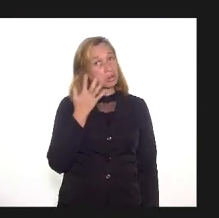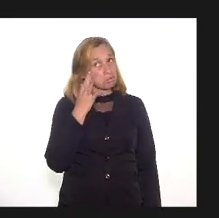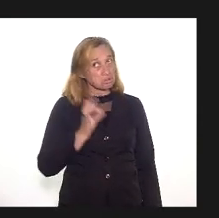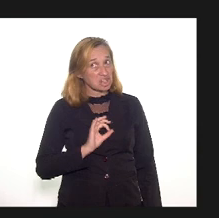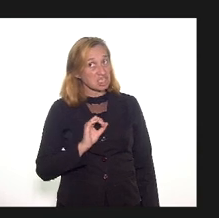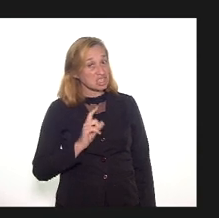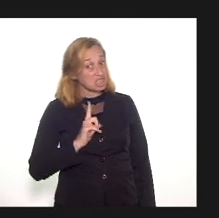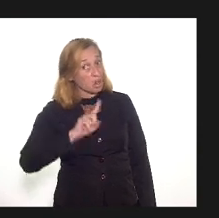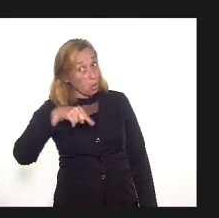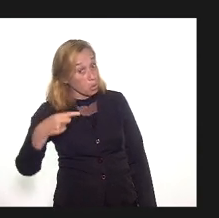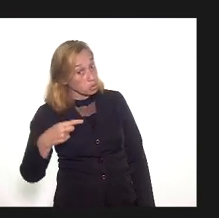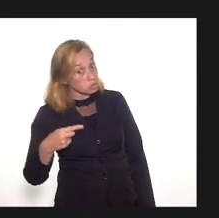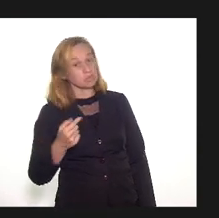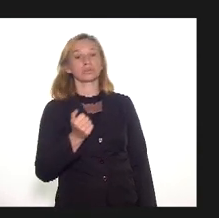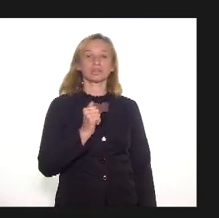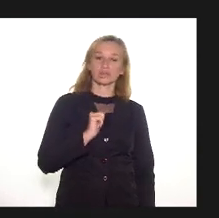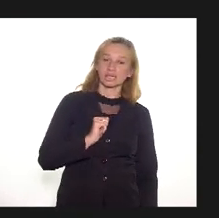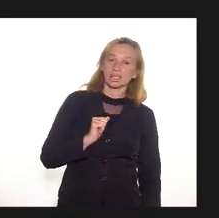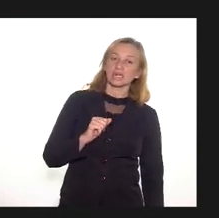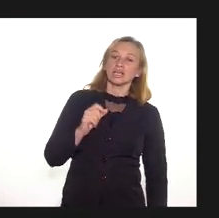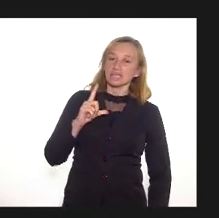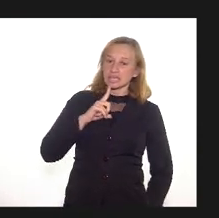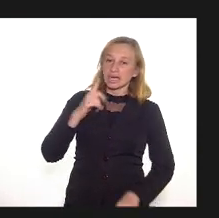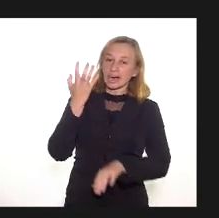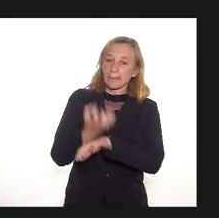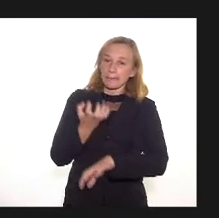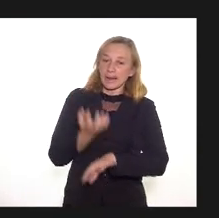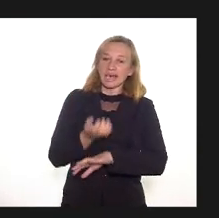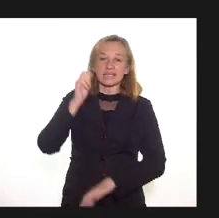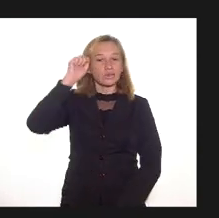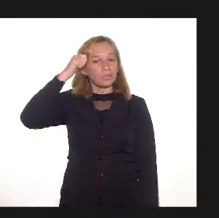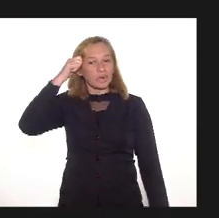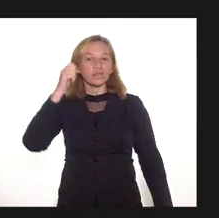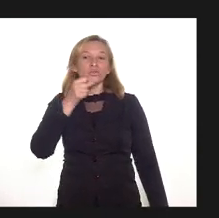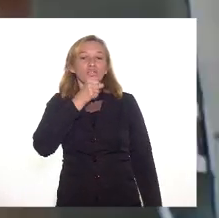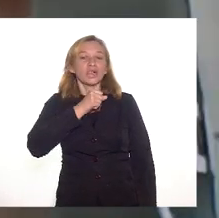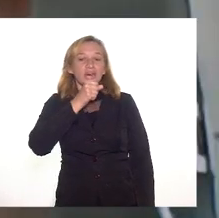conheço esse tem a praça dos pretos velhos